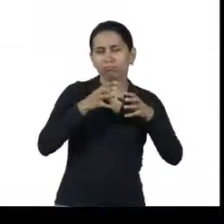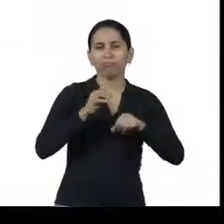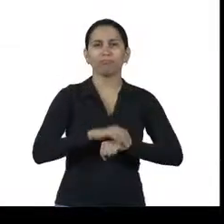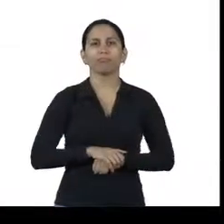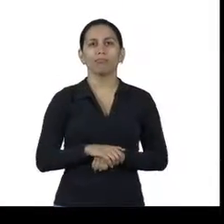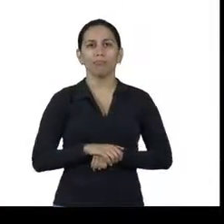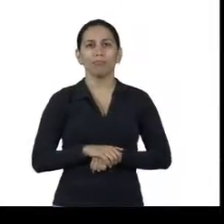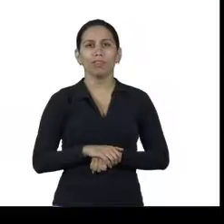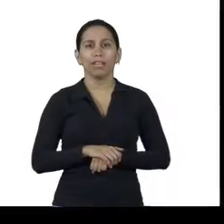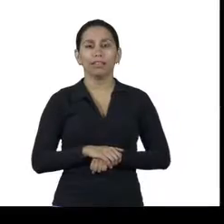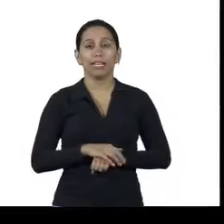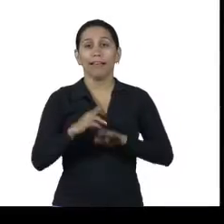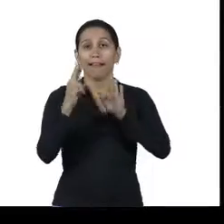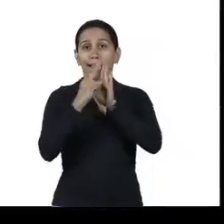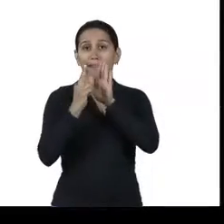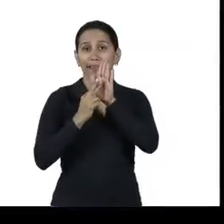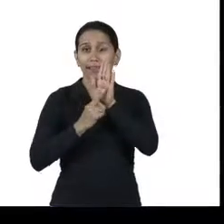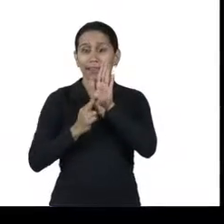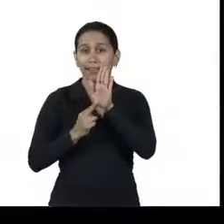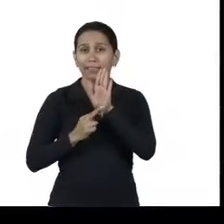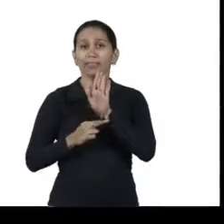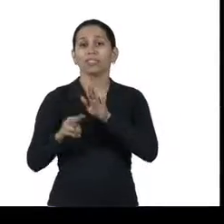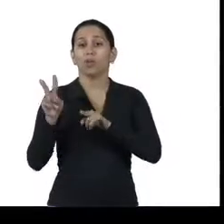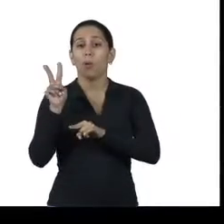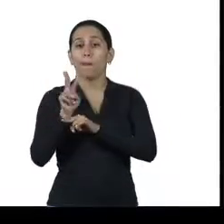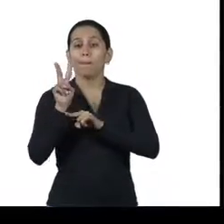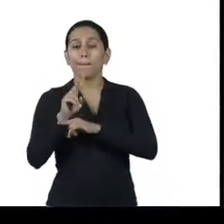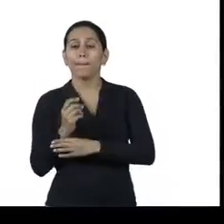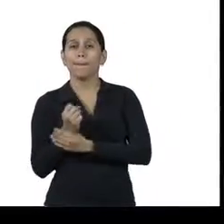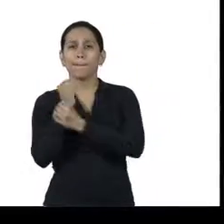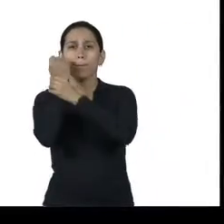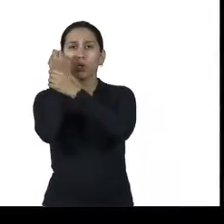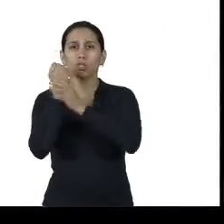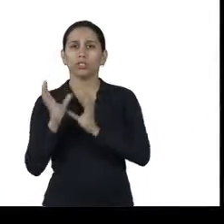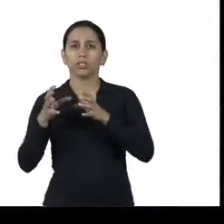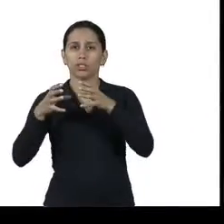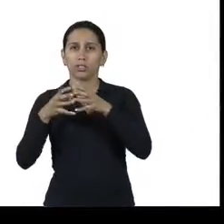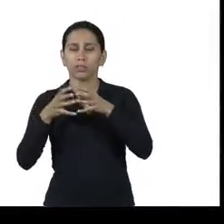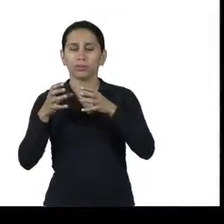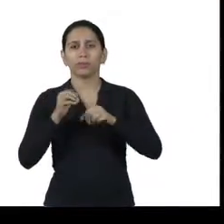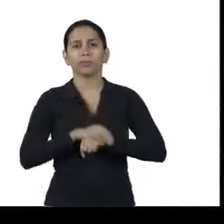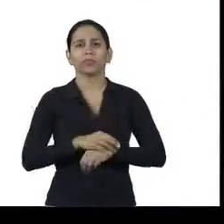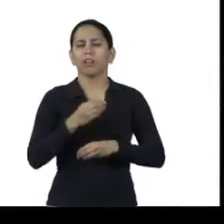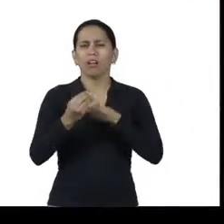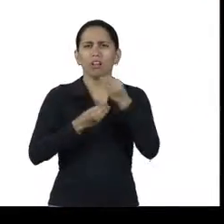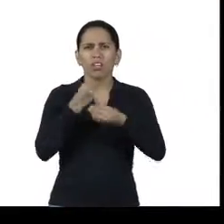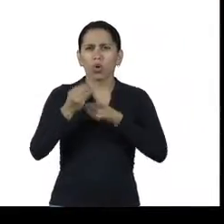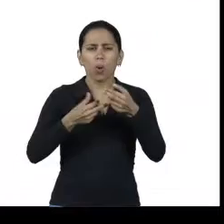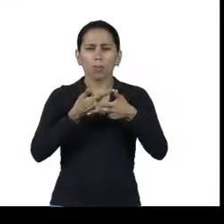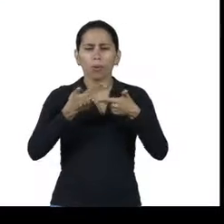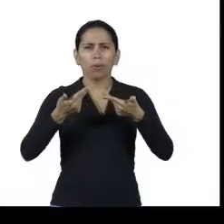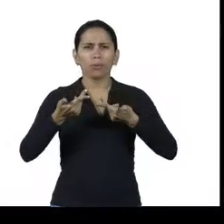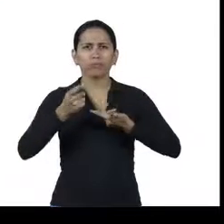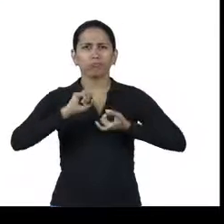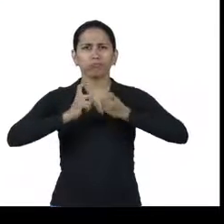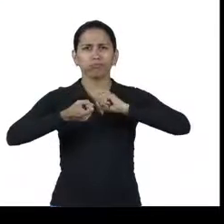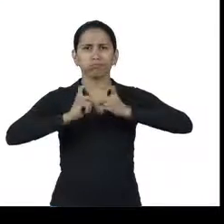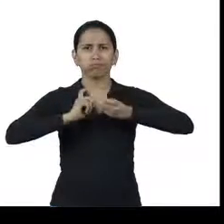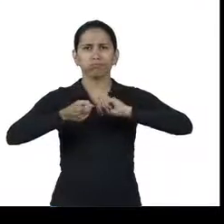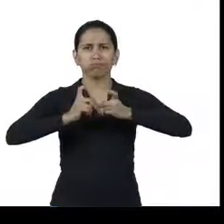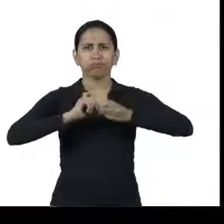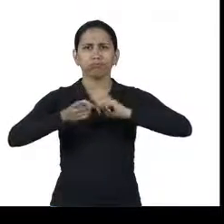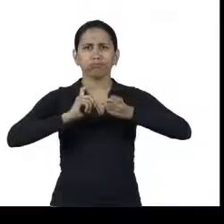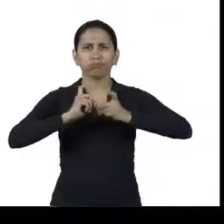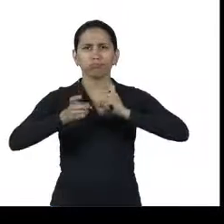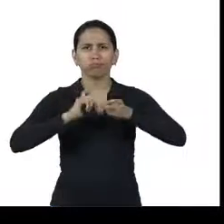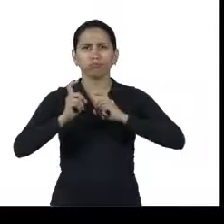de segurança coletiva em uma mina de superfície e como as ações administrativas refletem na segurança e